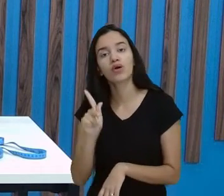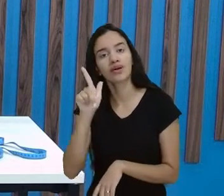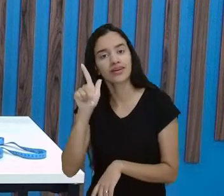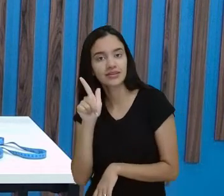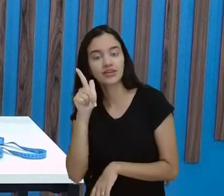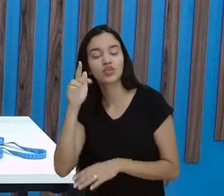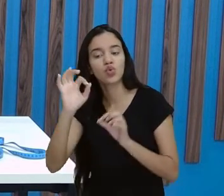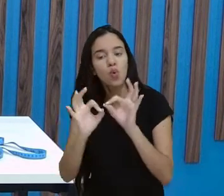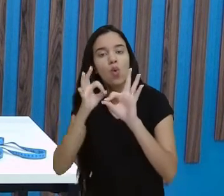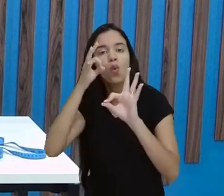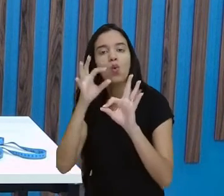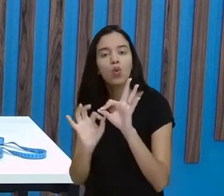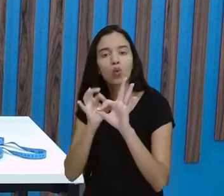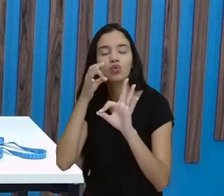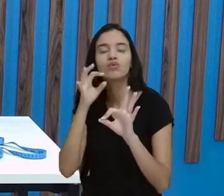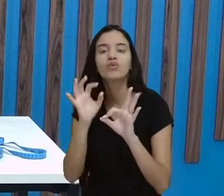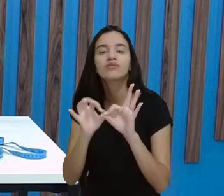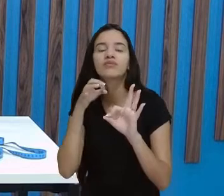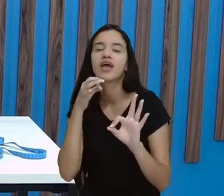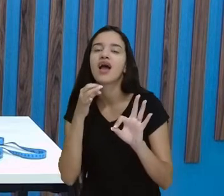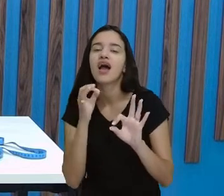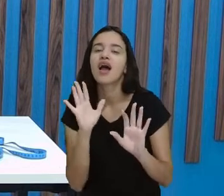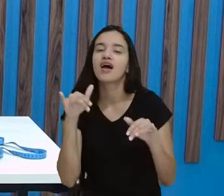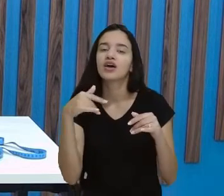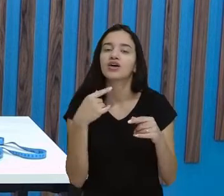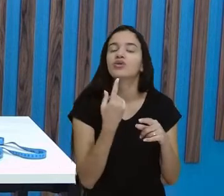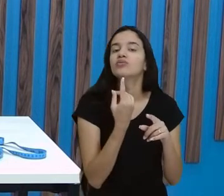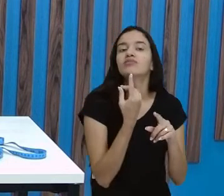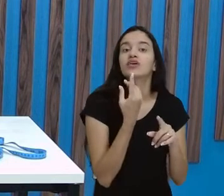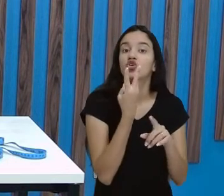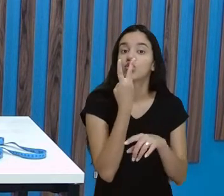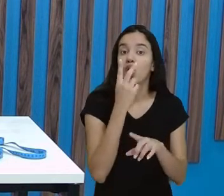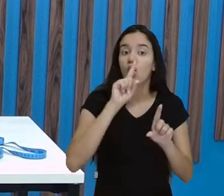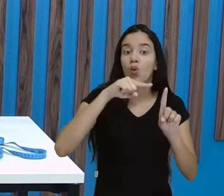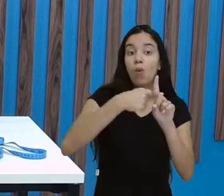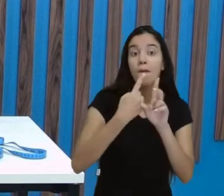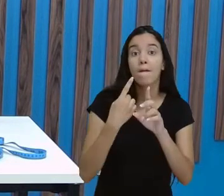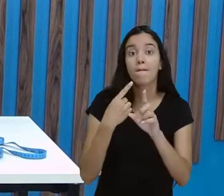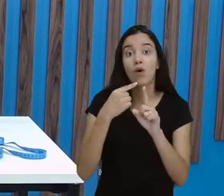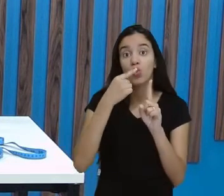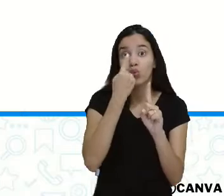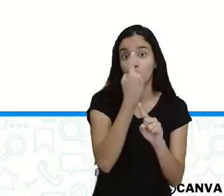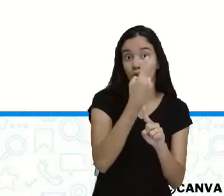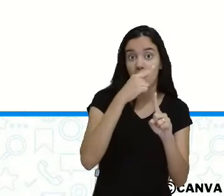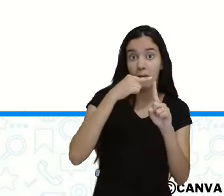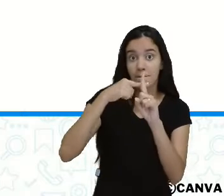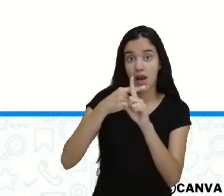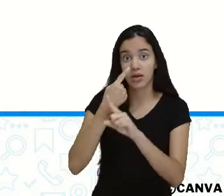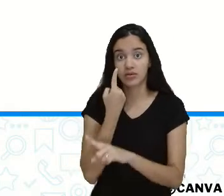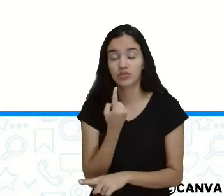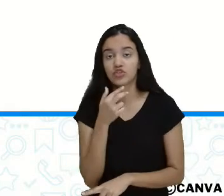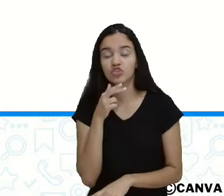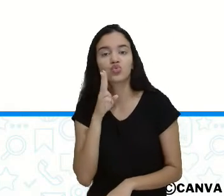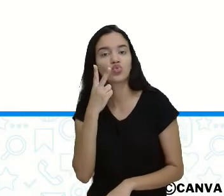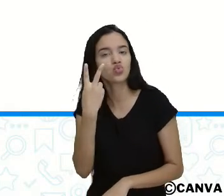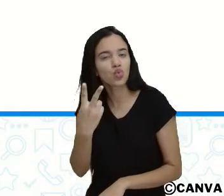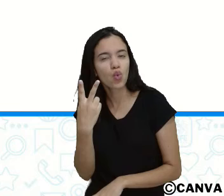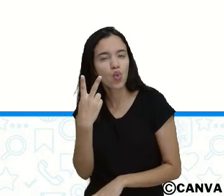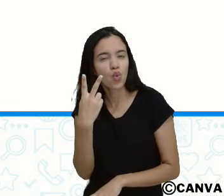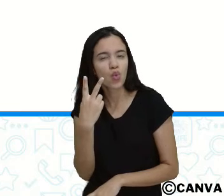1 quilo mais 1 quilo, fica fácil, né? 2 quilos. Então, vamos lá. Quando a gente fala